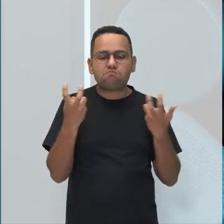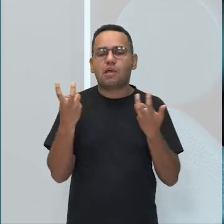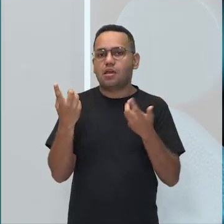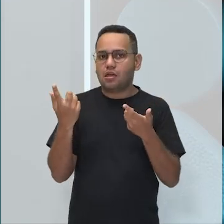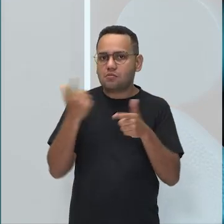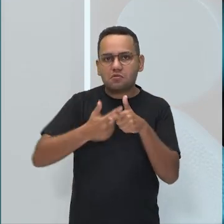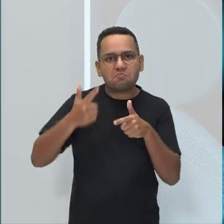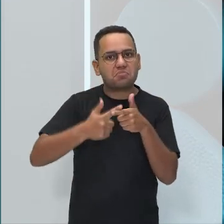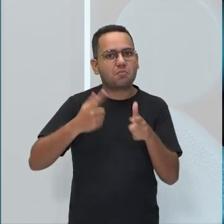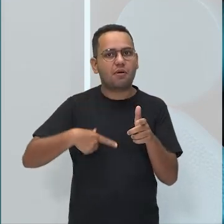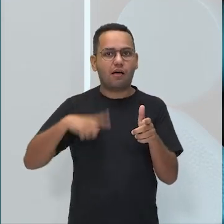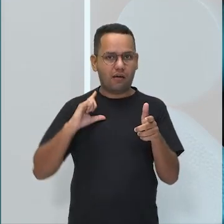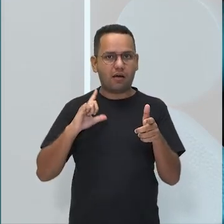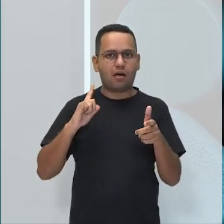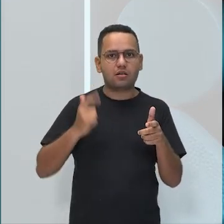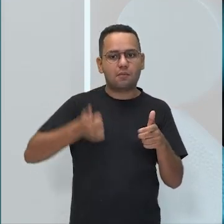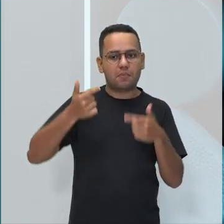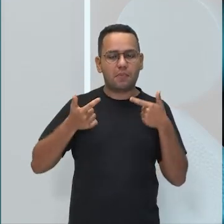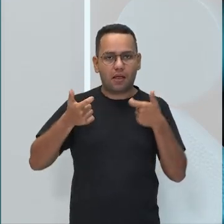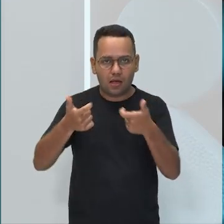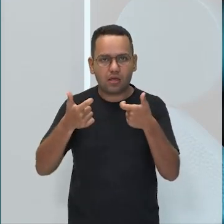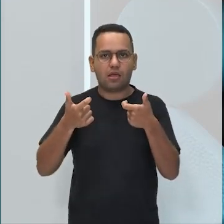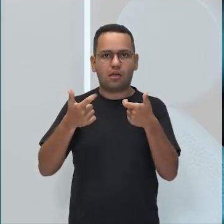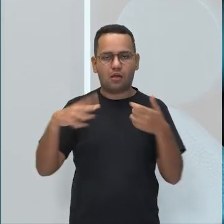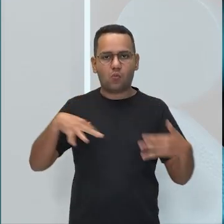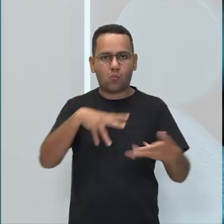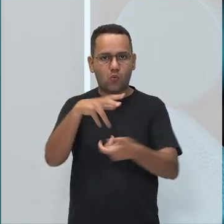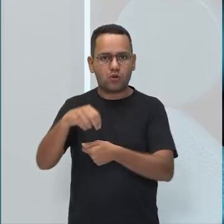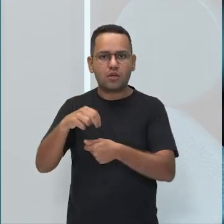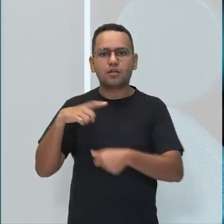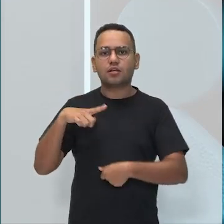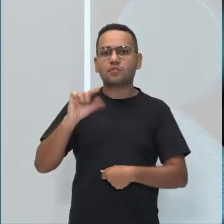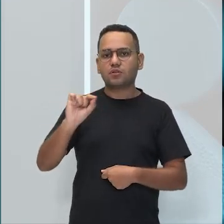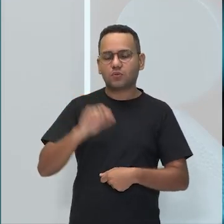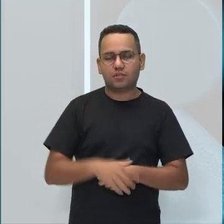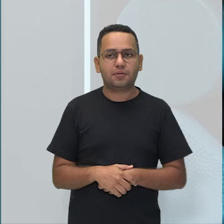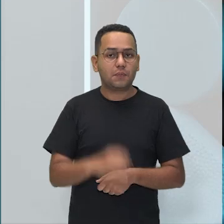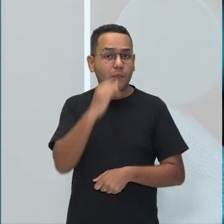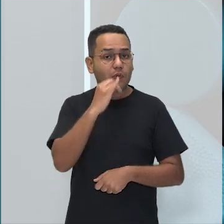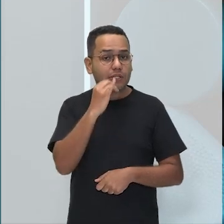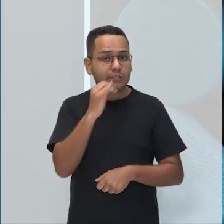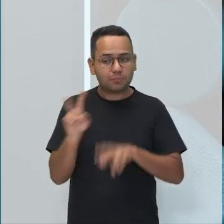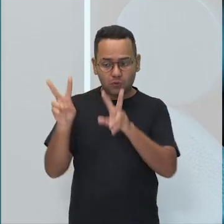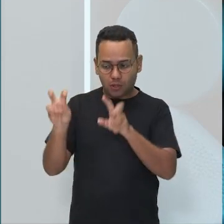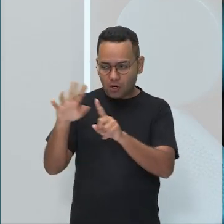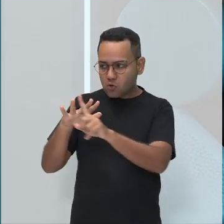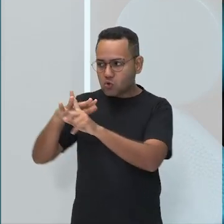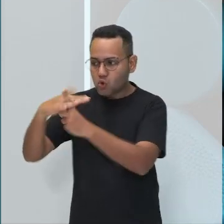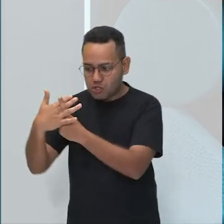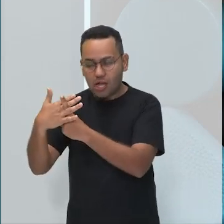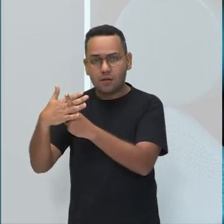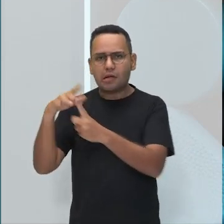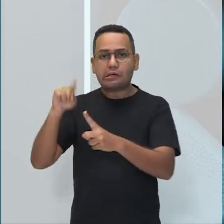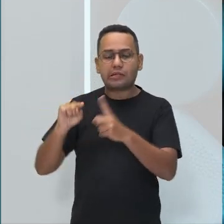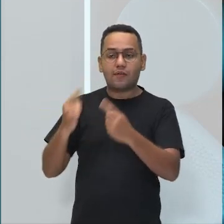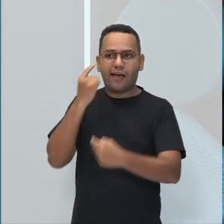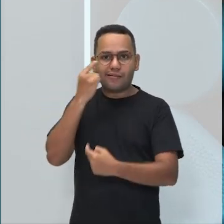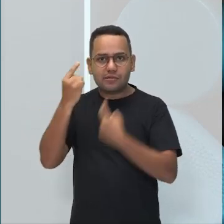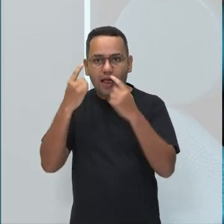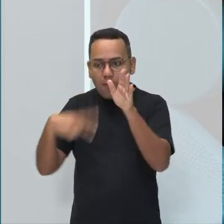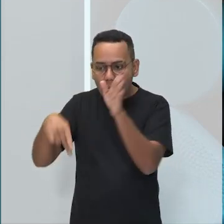que se consolidou com a Revolução Russa vigente, ou seja, vamos ter as ideias